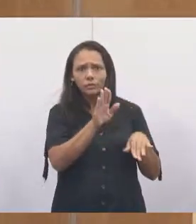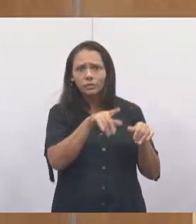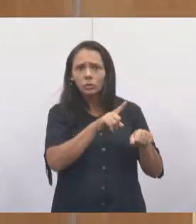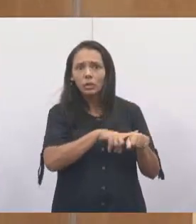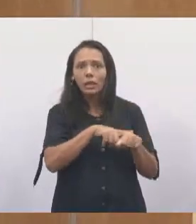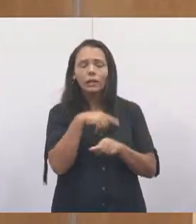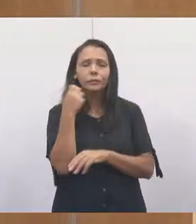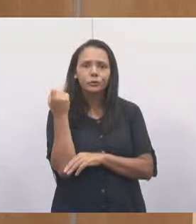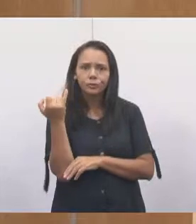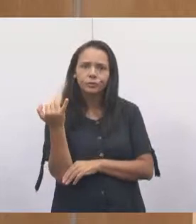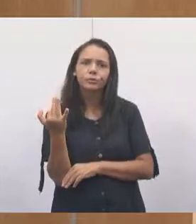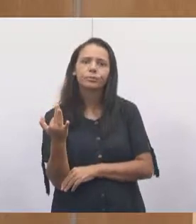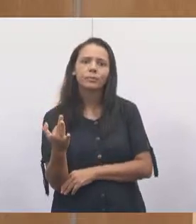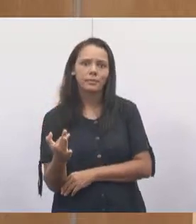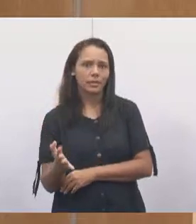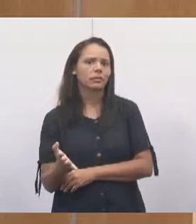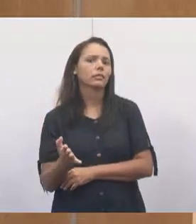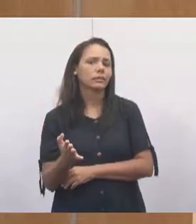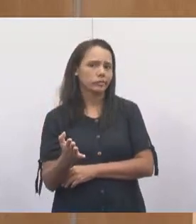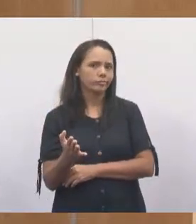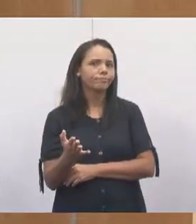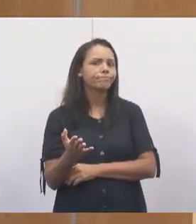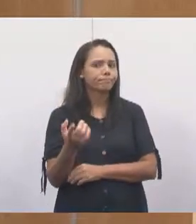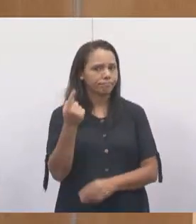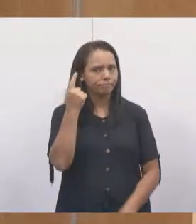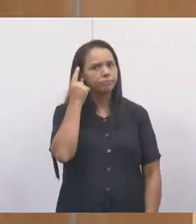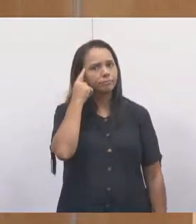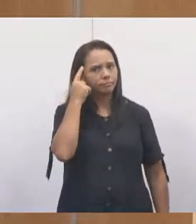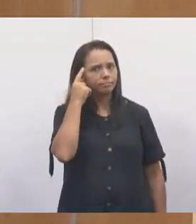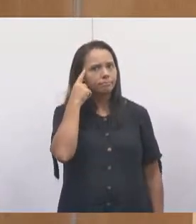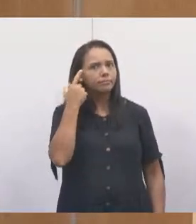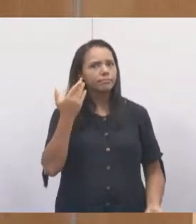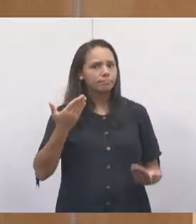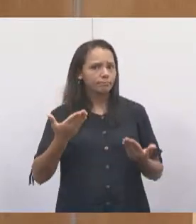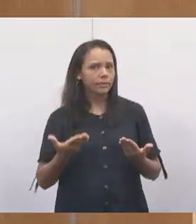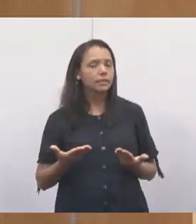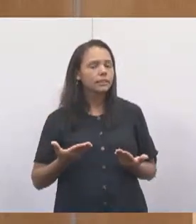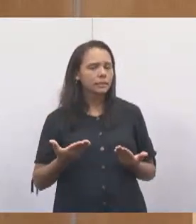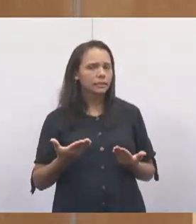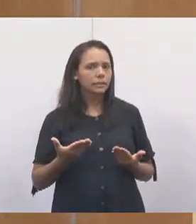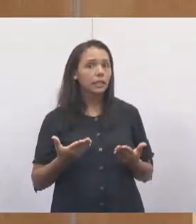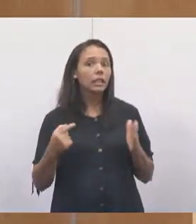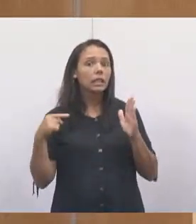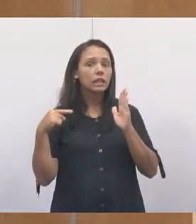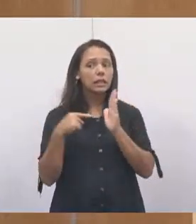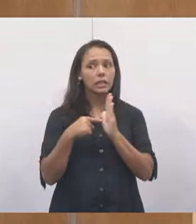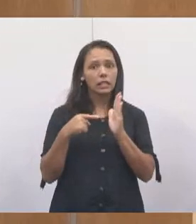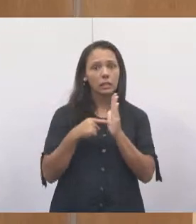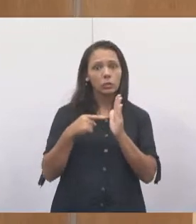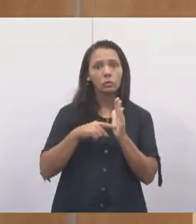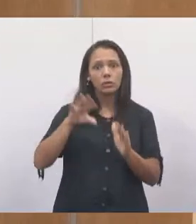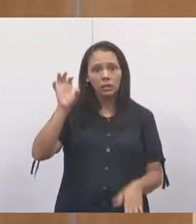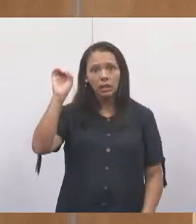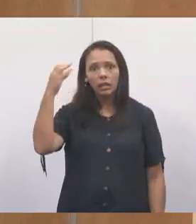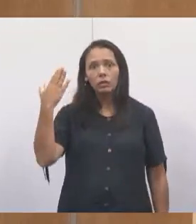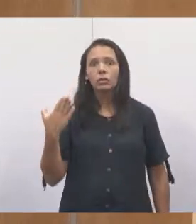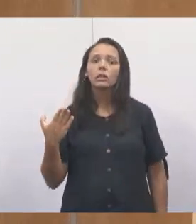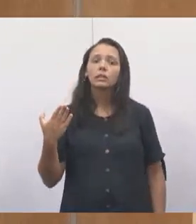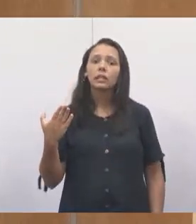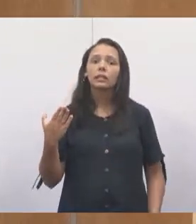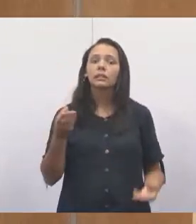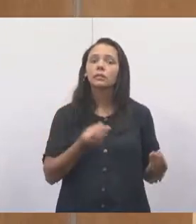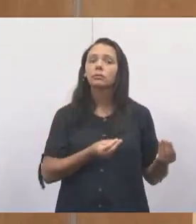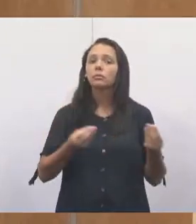Olha a situação que o conselheiro enfrenta. Uma denúncia é feita. Vai para